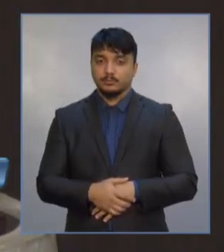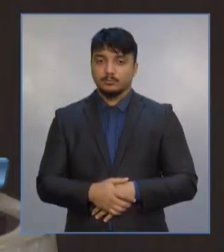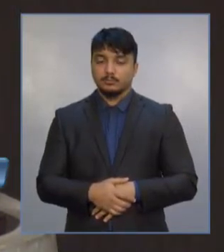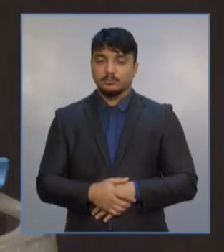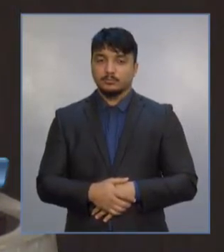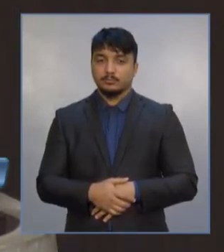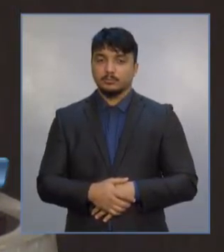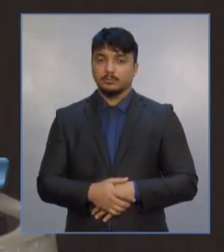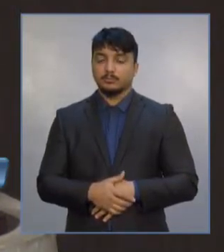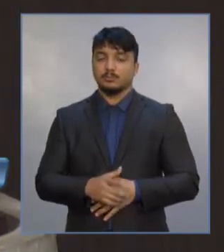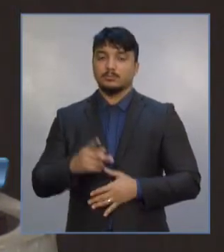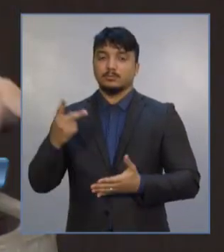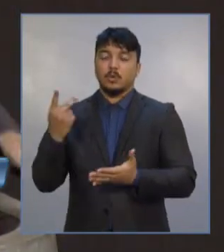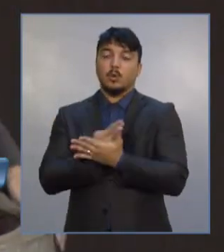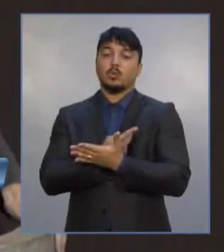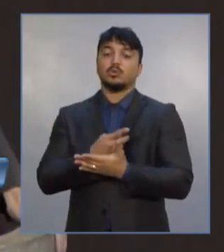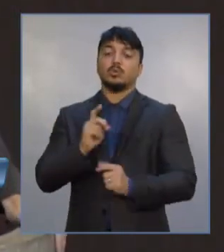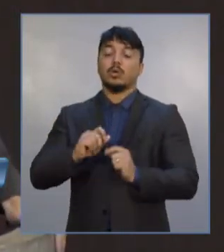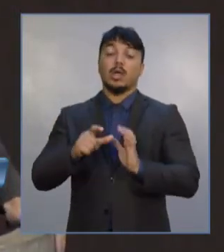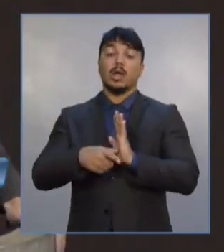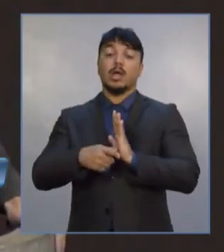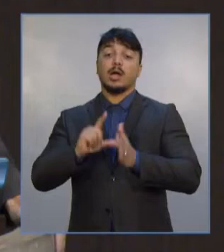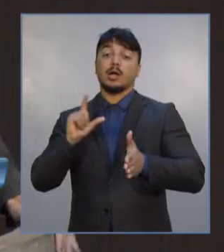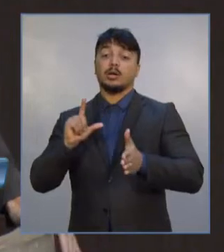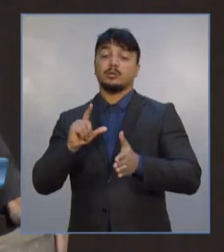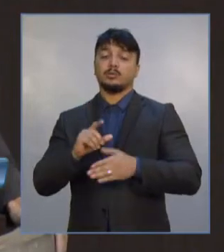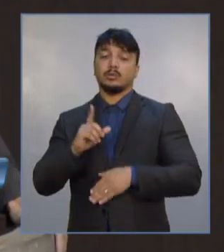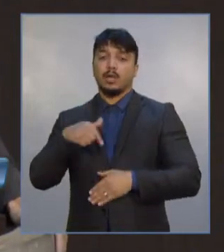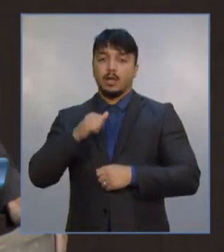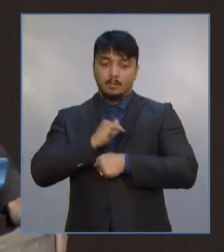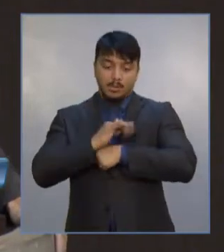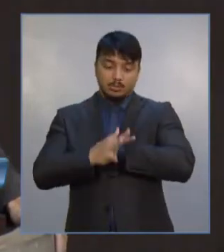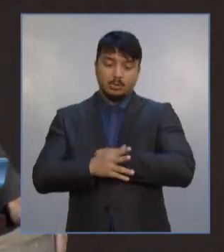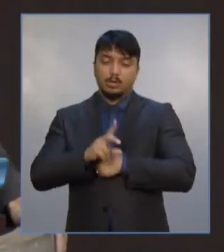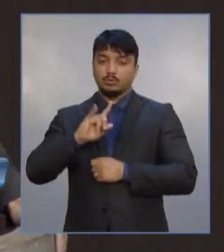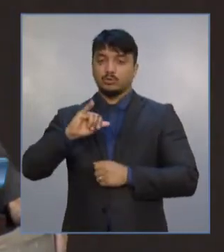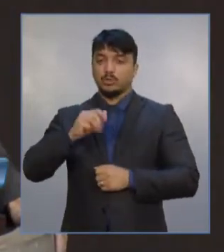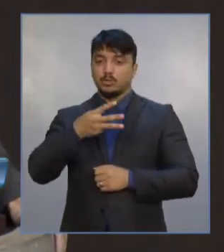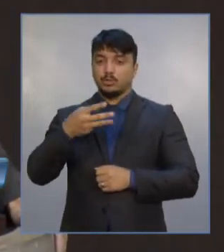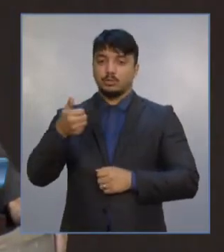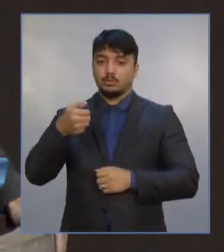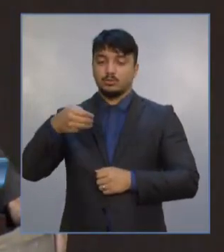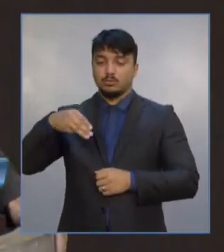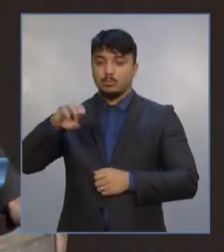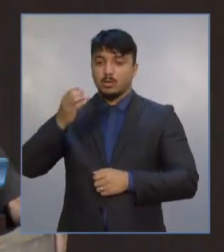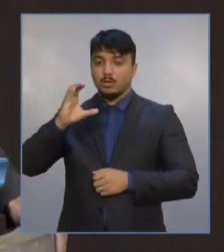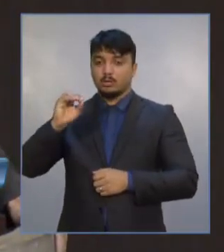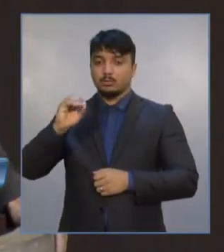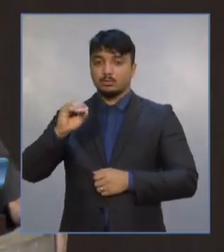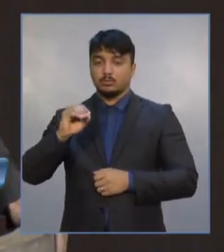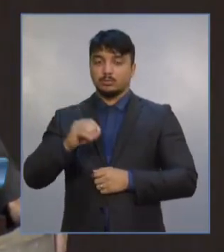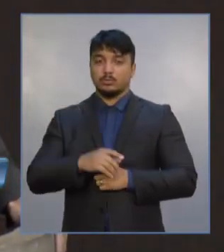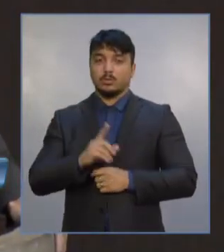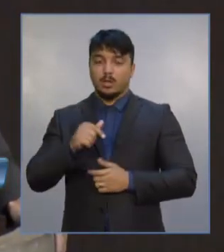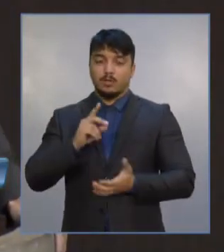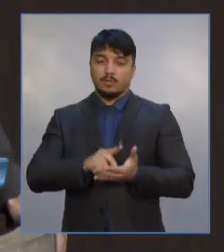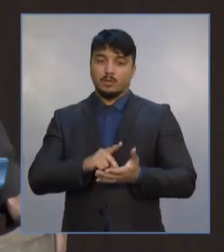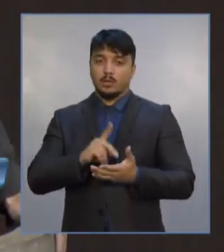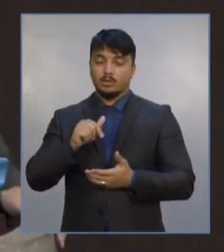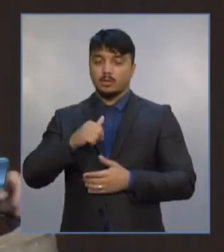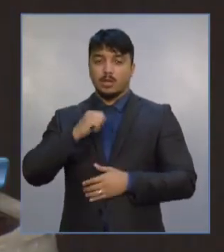O que aconteceu antes da madrugada de 31 de março para 1º de abril, que na verdade foi 1º de